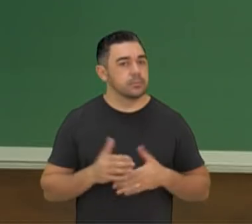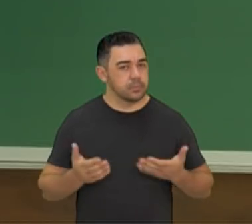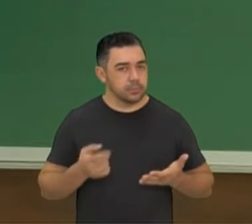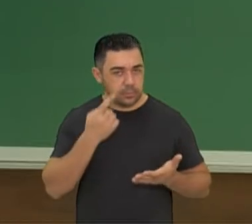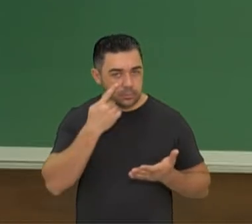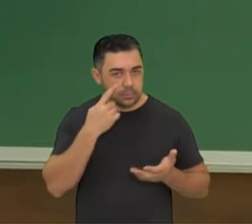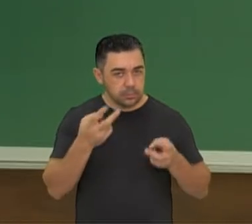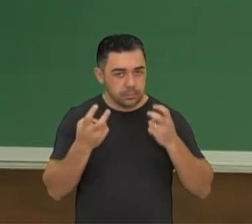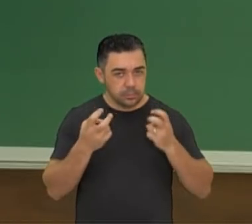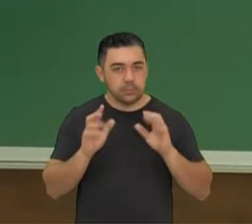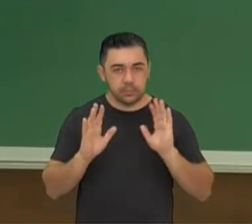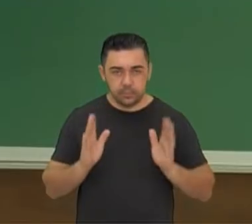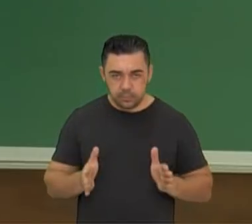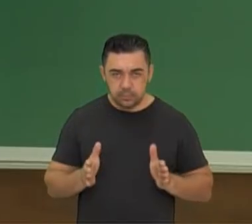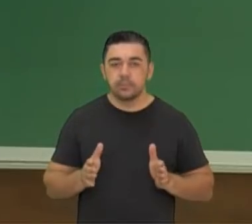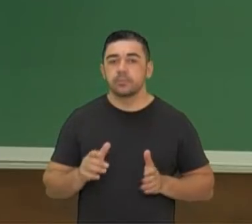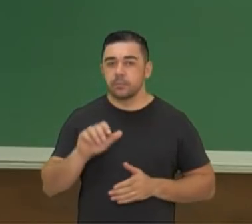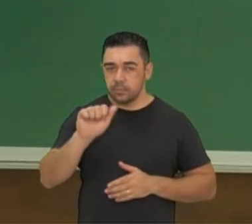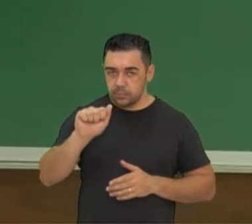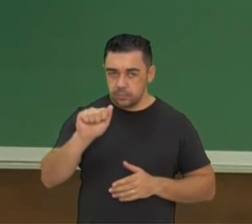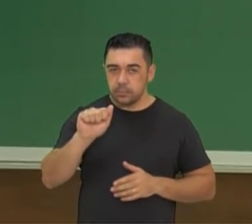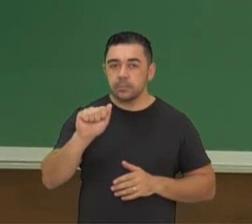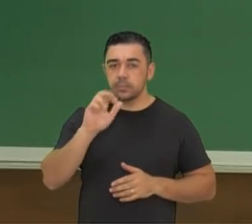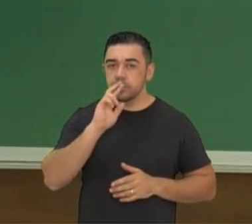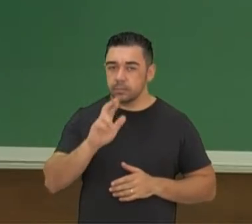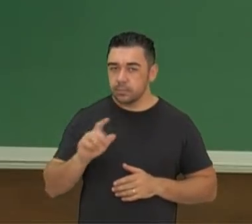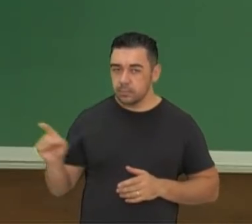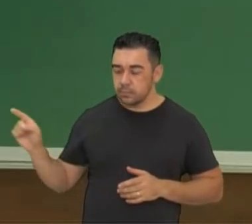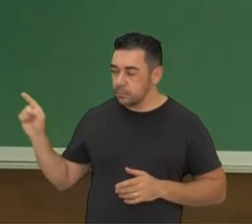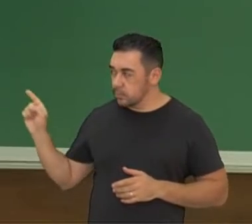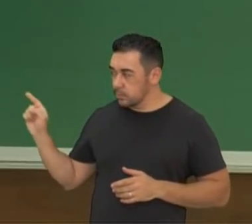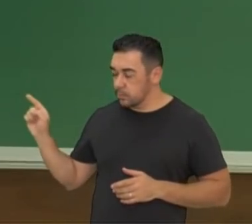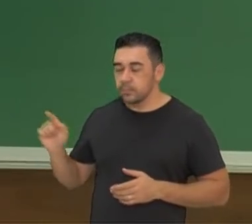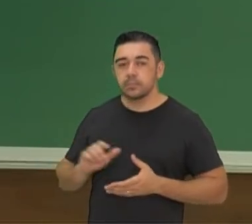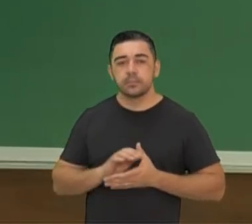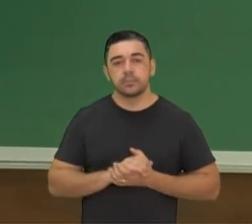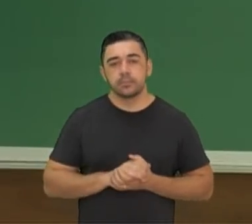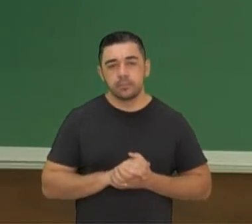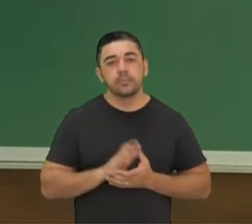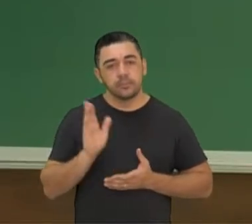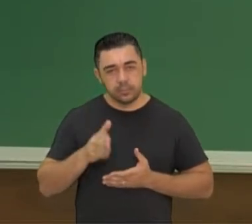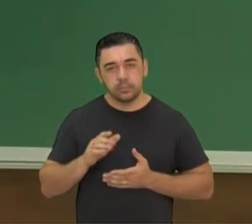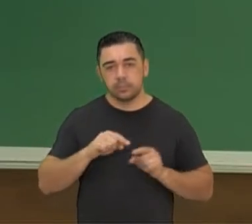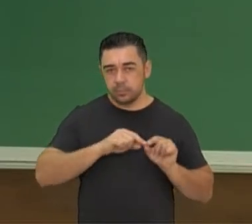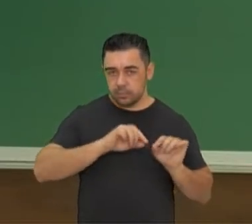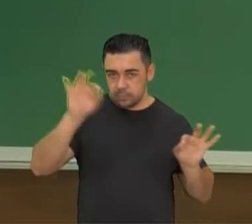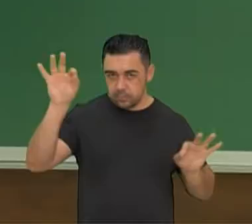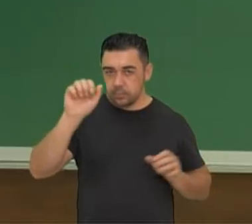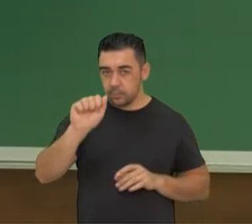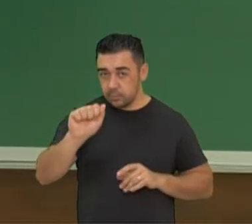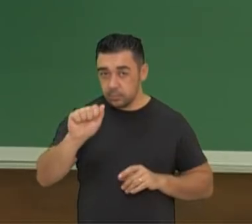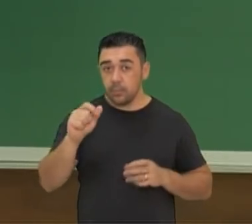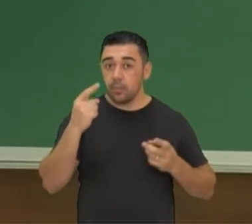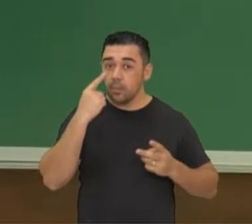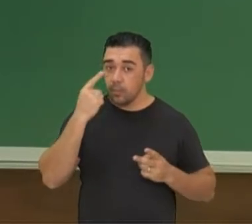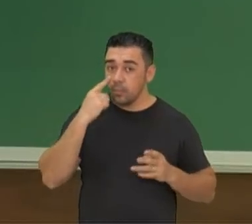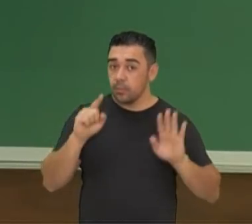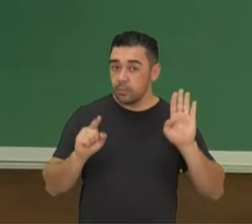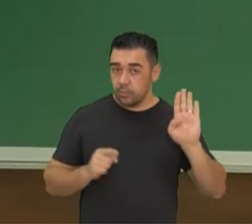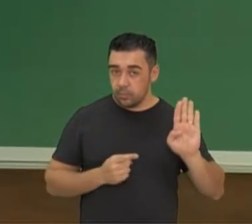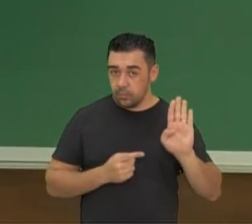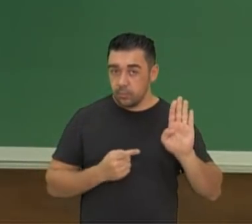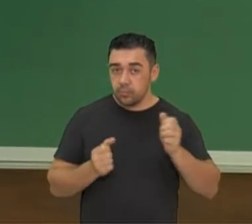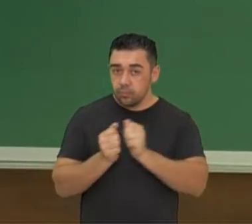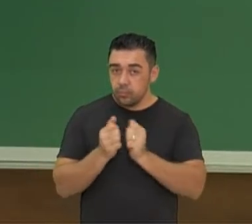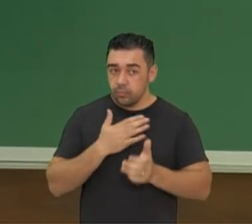Então, olha só, pessoal, nós já fizemos a letra A, vamos voltar lá na resposta, ó. O gráfico da letra A é esse aqui. Agora nós vamos fazer a letra B. Dá uma